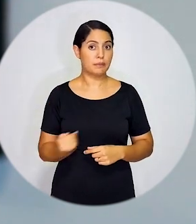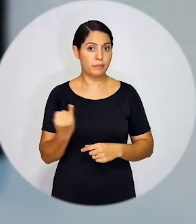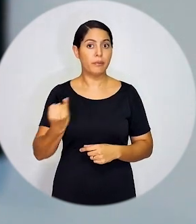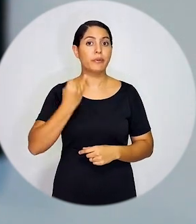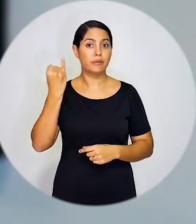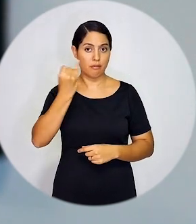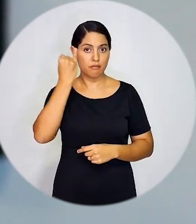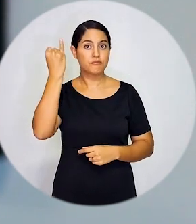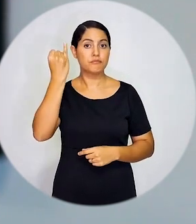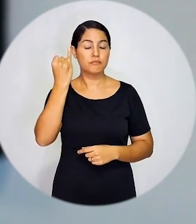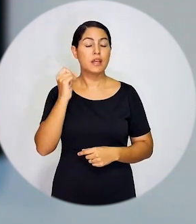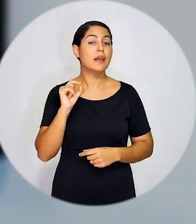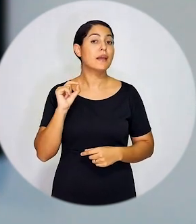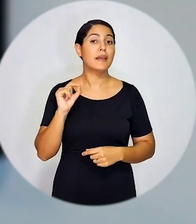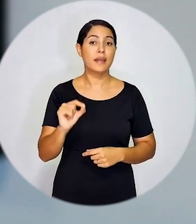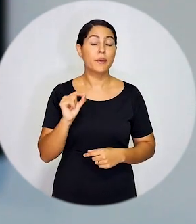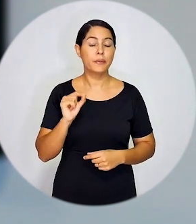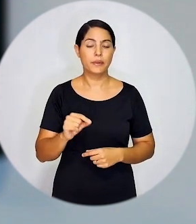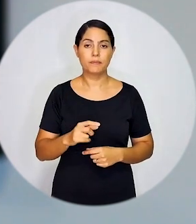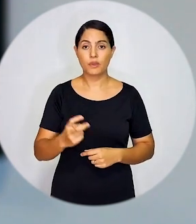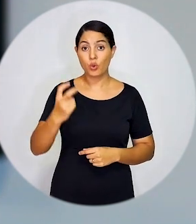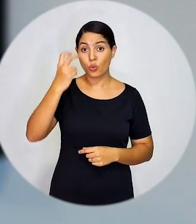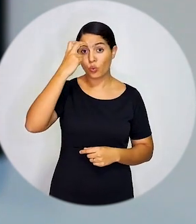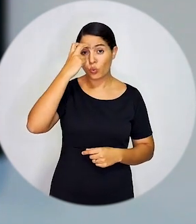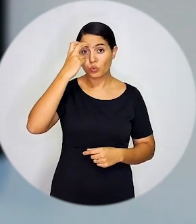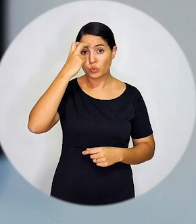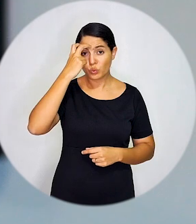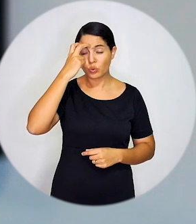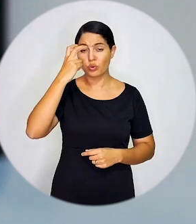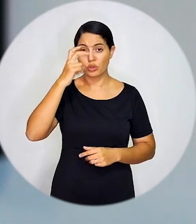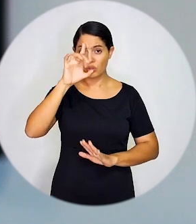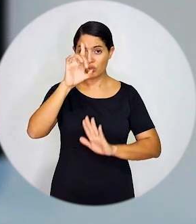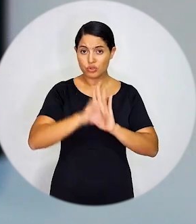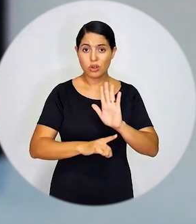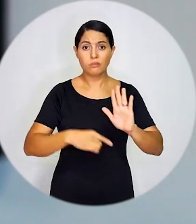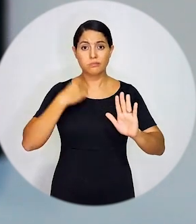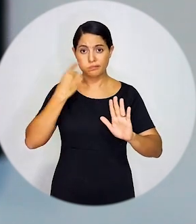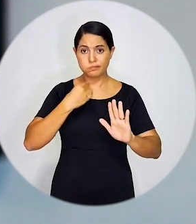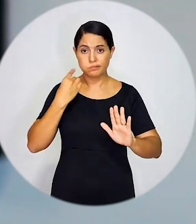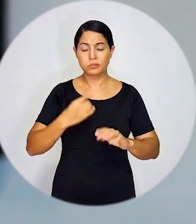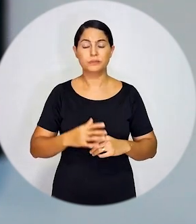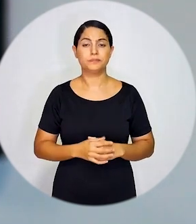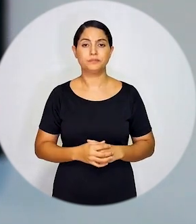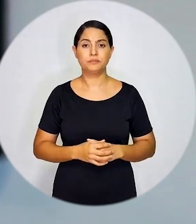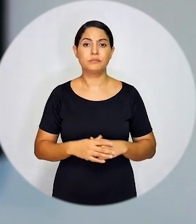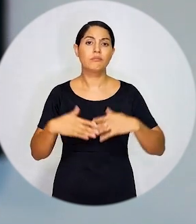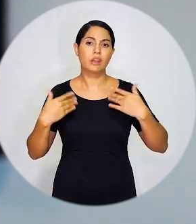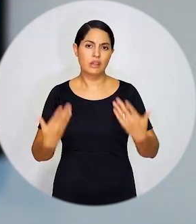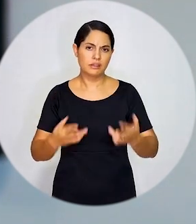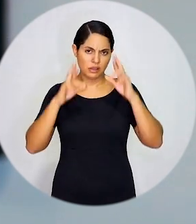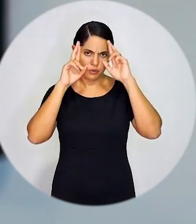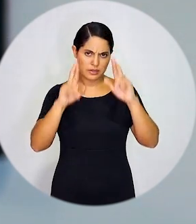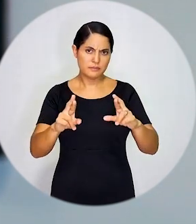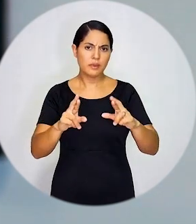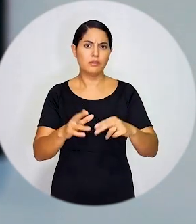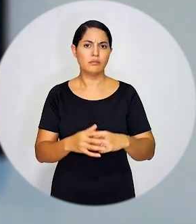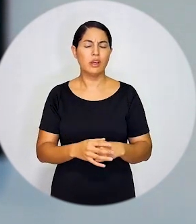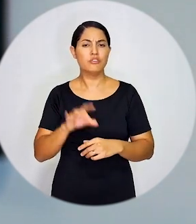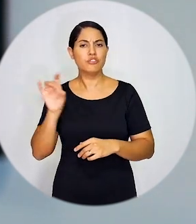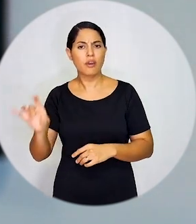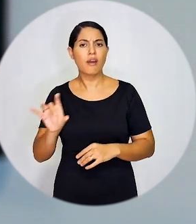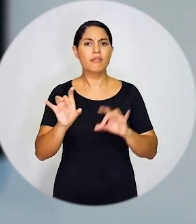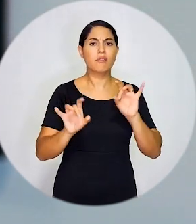importante para a advocacia brasileira nesse segmento, que é a questão da cultura das prerrogativas, né? O respeito